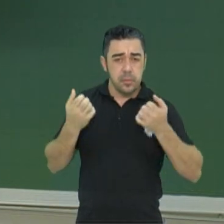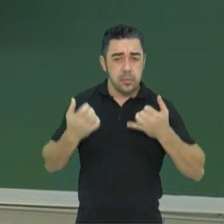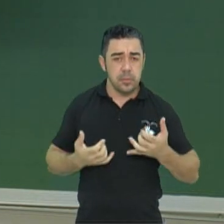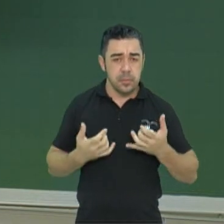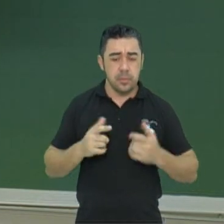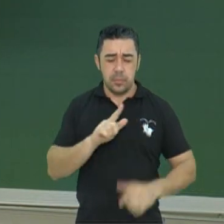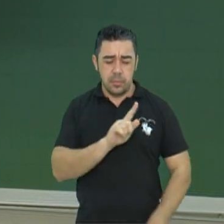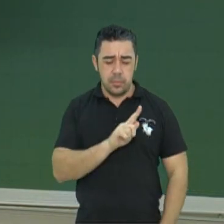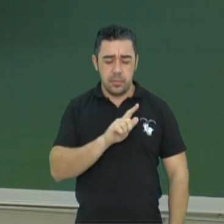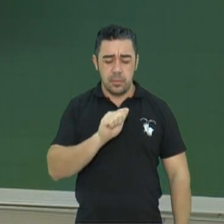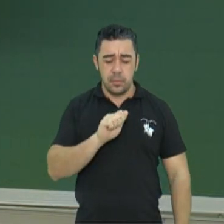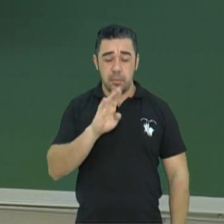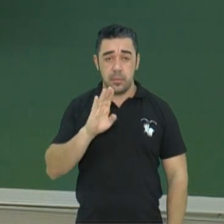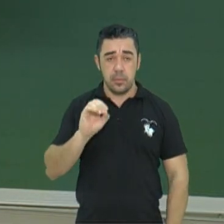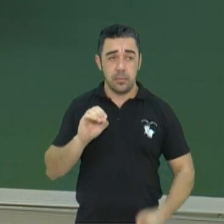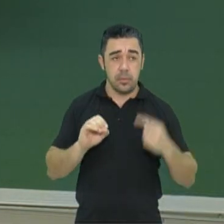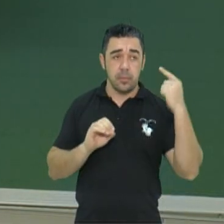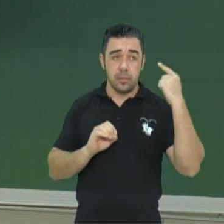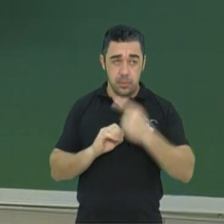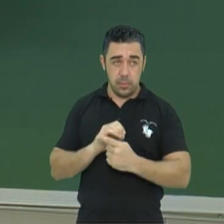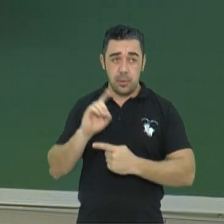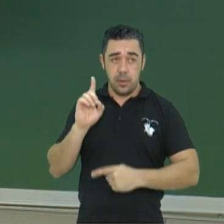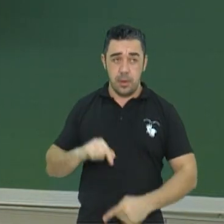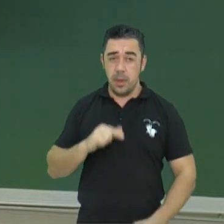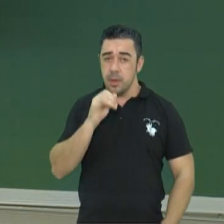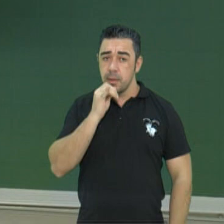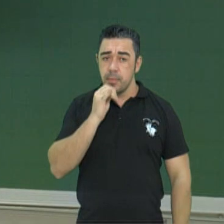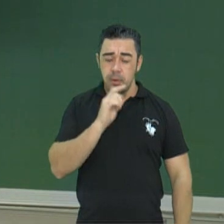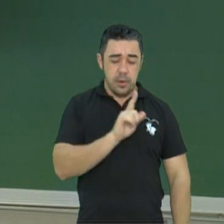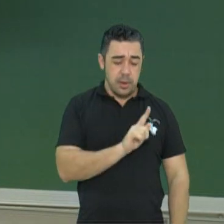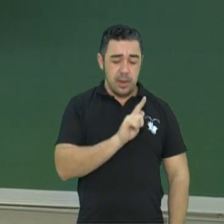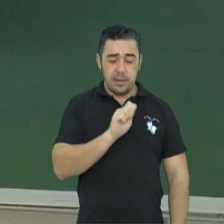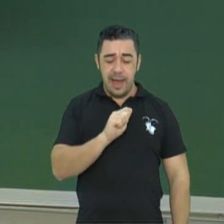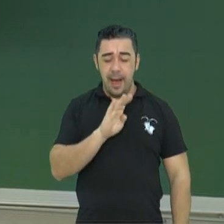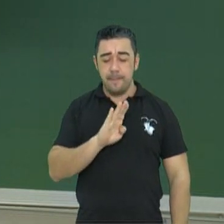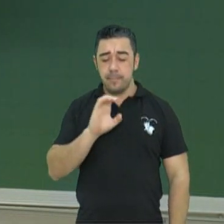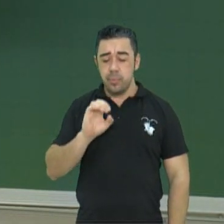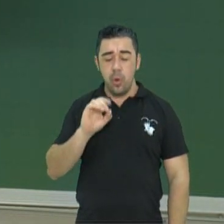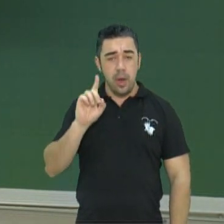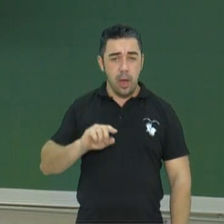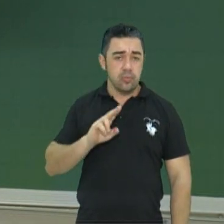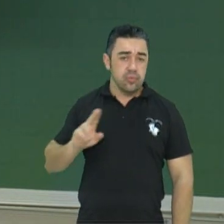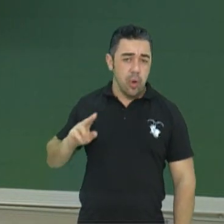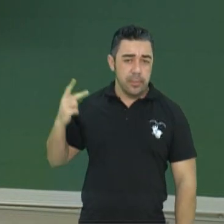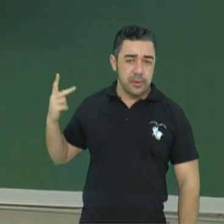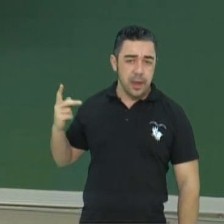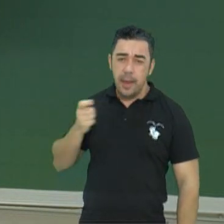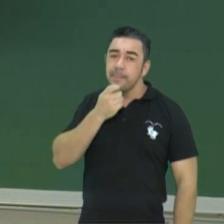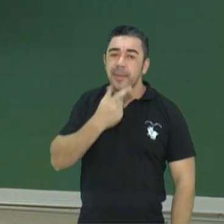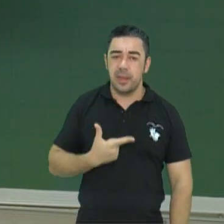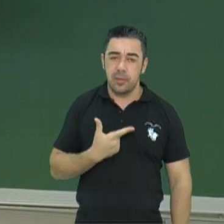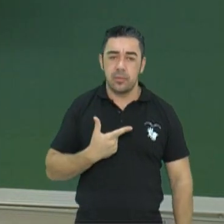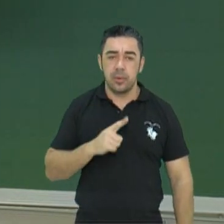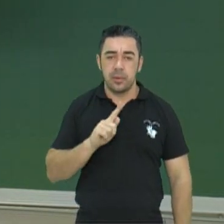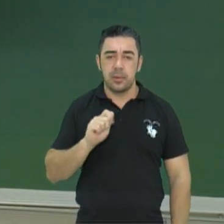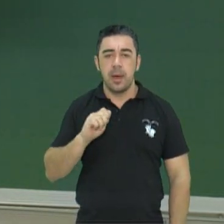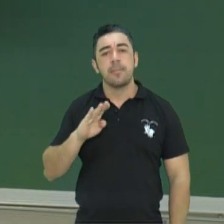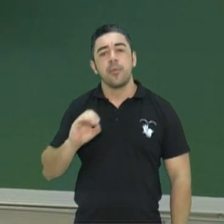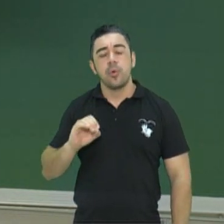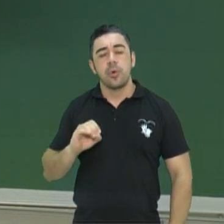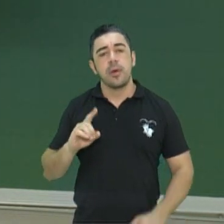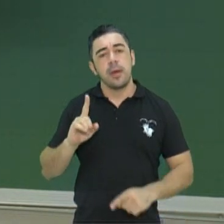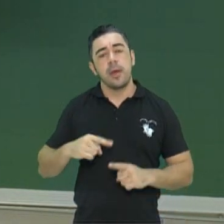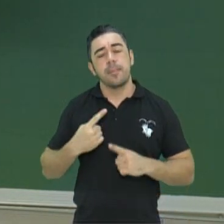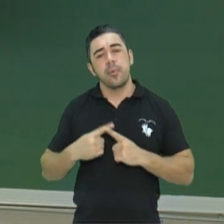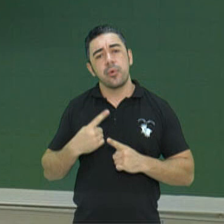Gabo. Gabo é ele, Gabo é o apodo, digamos, o apelido do Gabriel Garcia Marques. E La Colômbia de Gabo? Porque